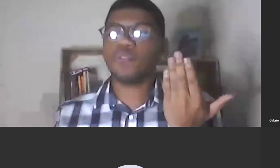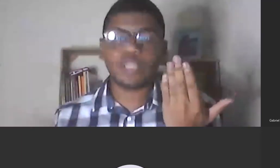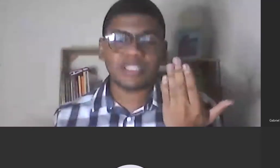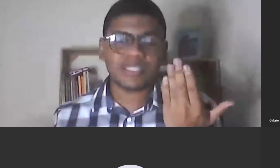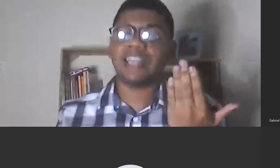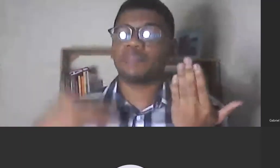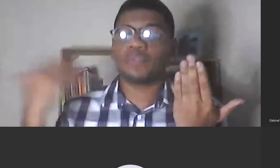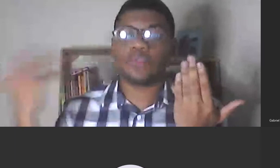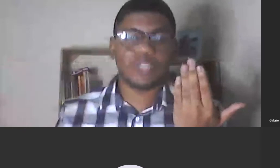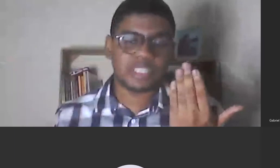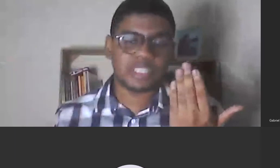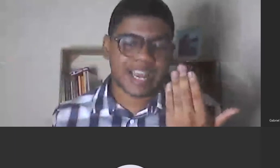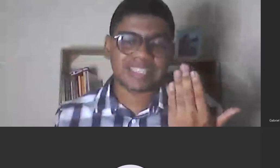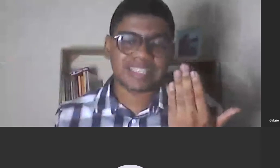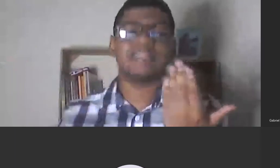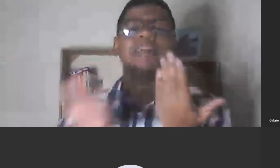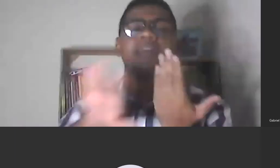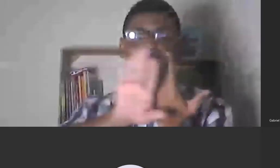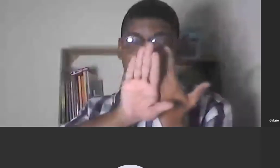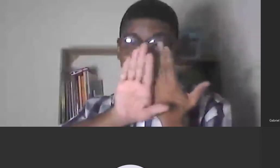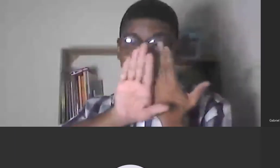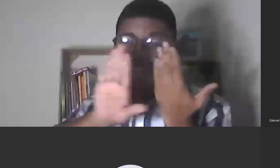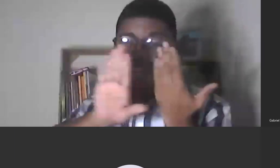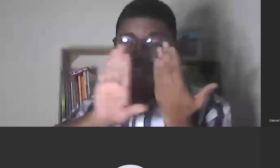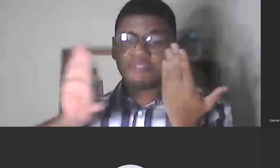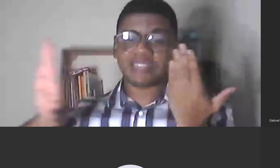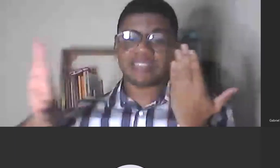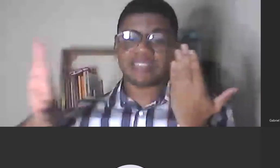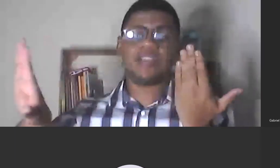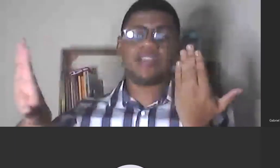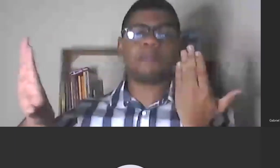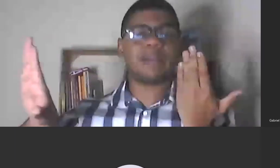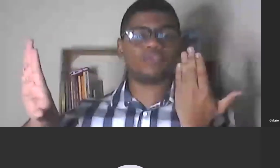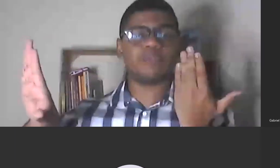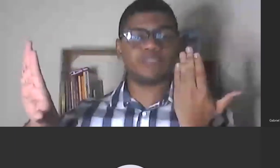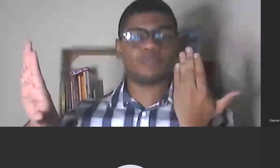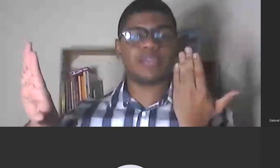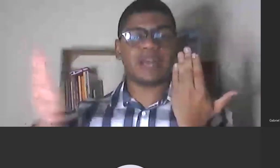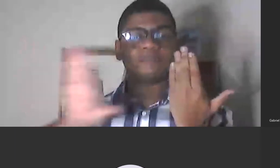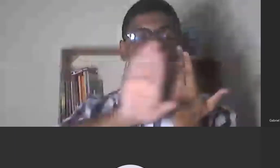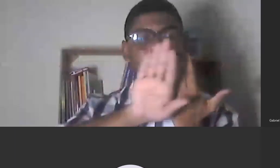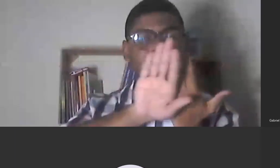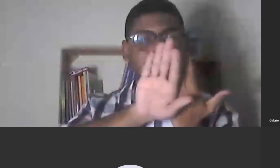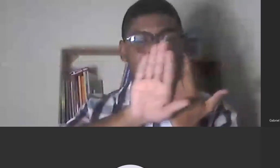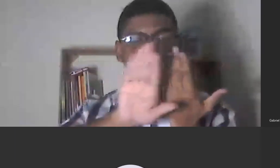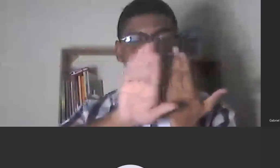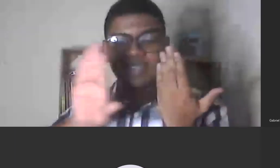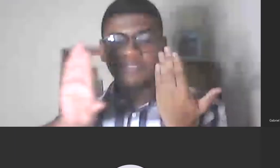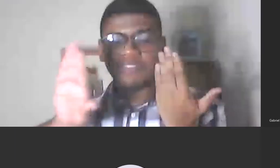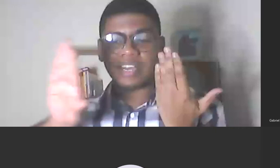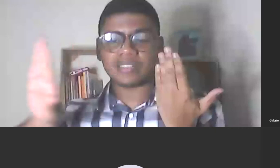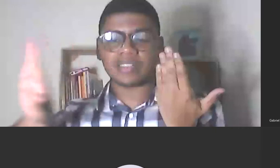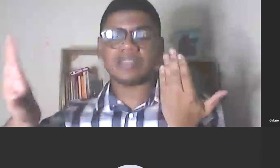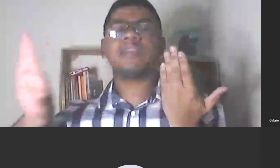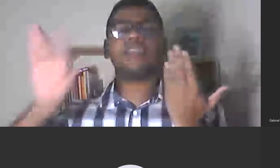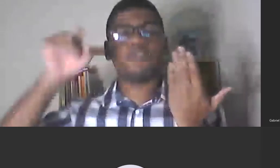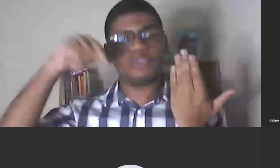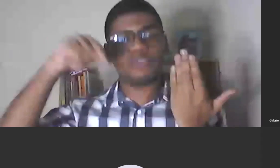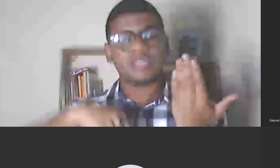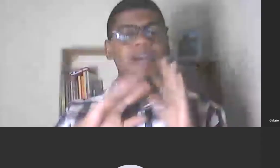outra pessoa mudou de cidade, mudou de casa. Então, ela se afasta. Eu permaneço no mesmo lugar. Tá? Ela se